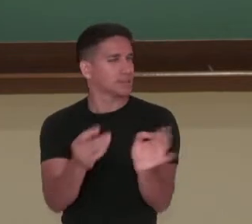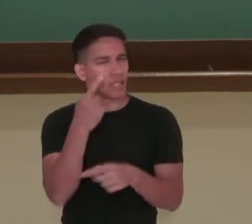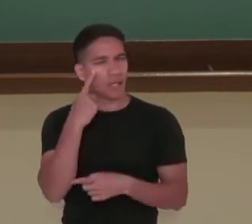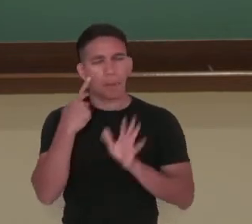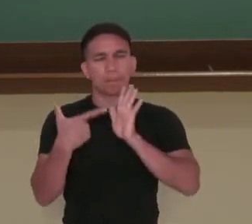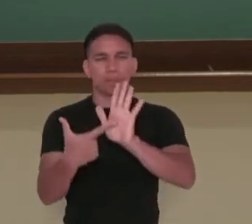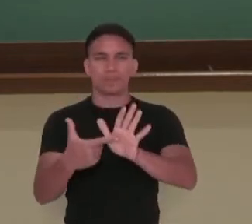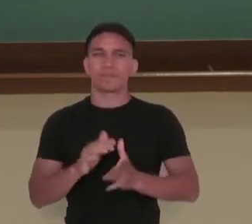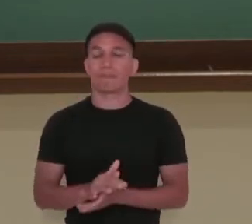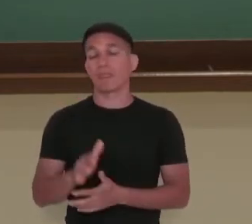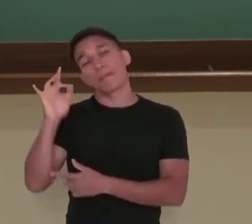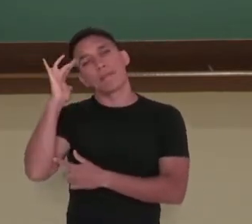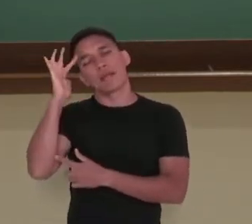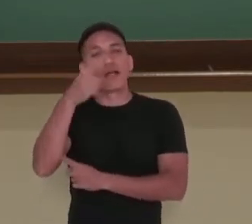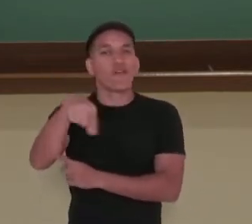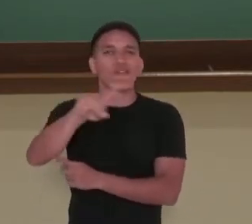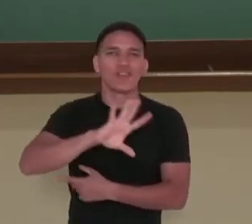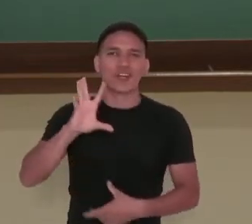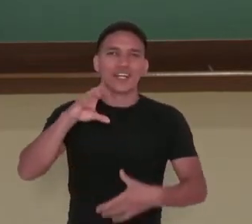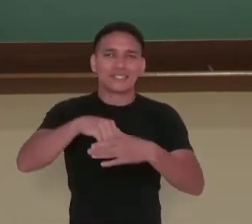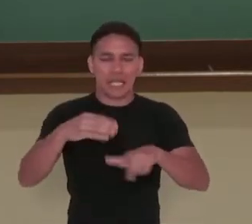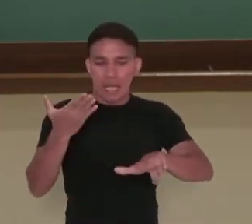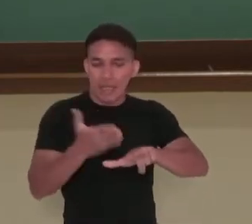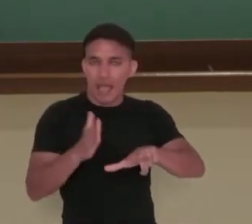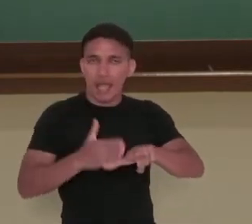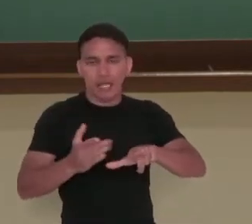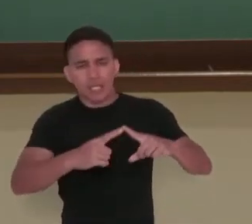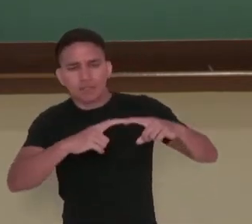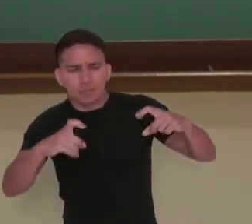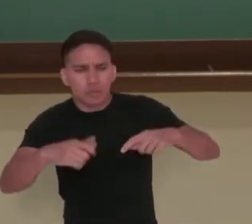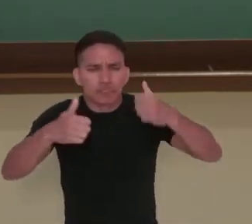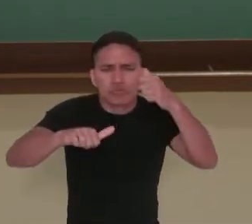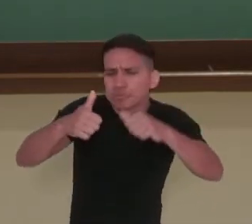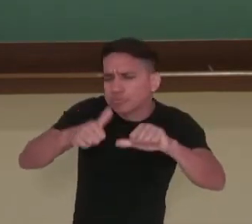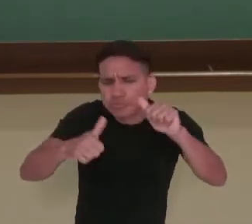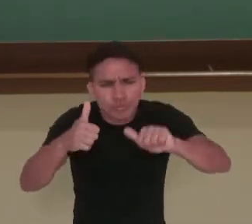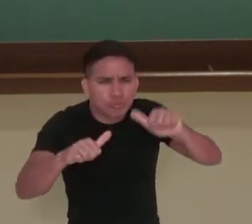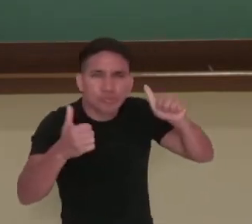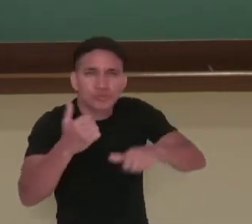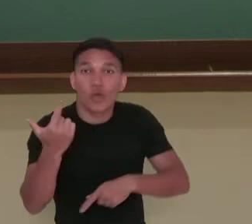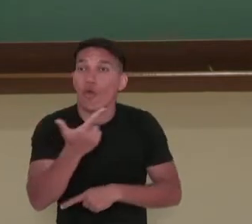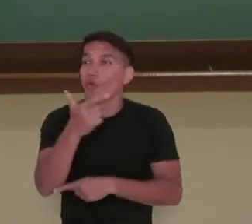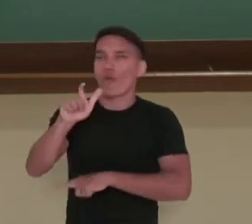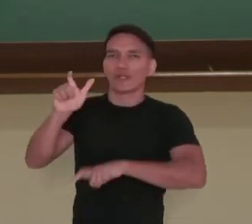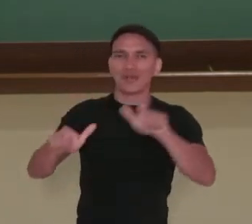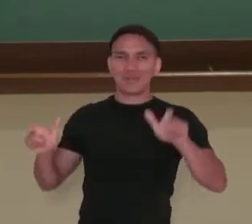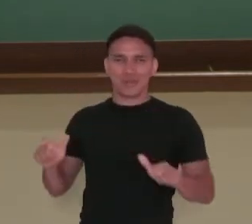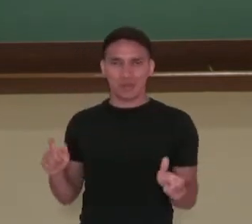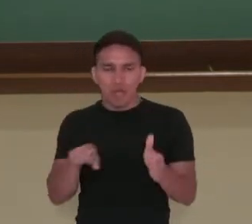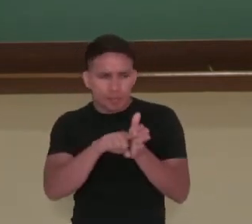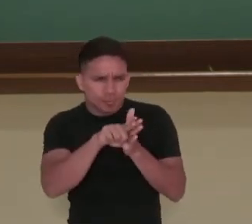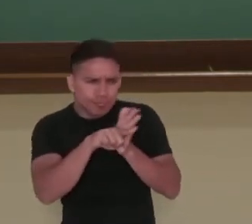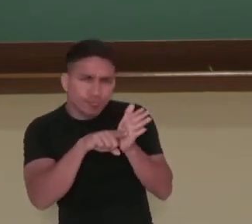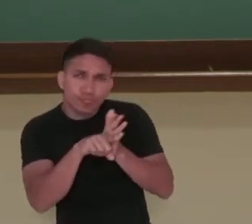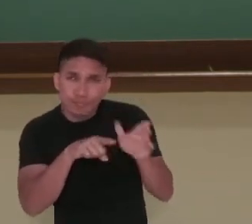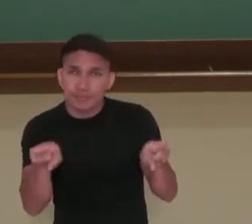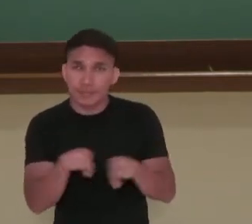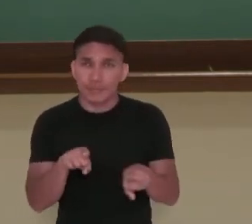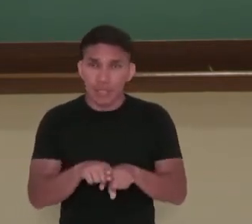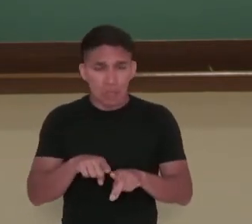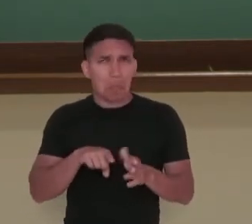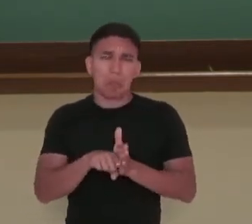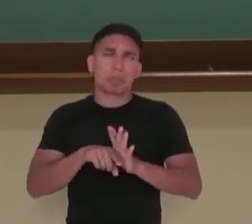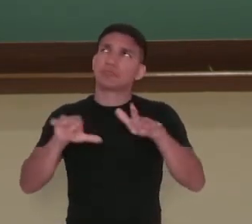simples. Imagine você dentro de um laboratório de ciências, você com outros cientistas e você está pesquisando,